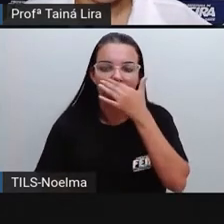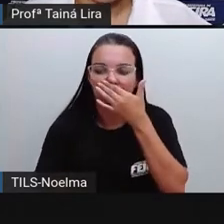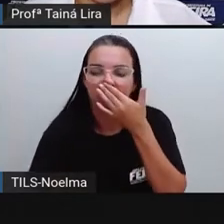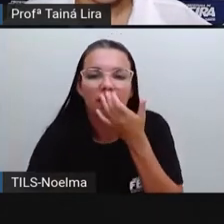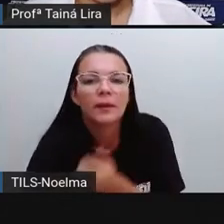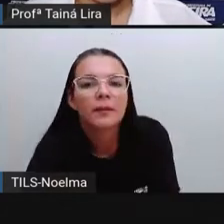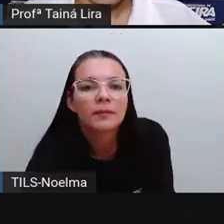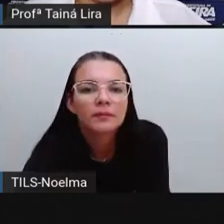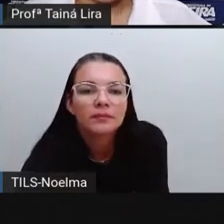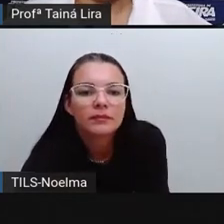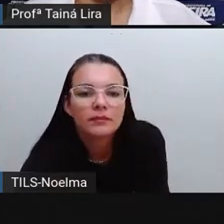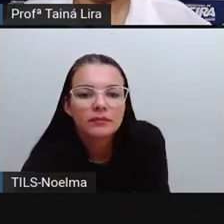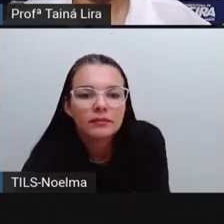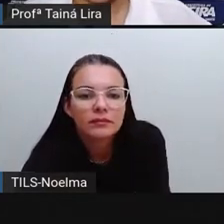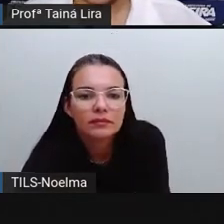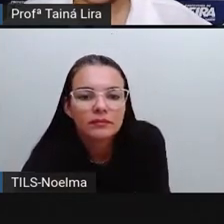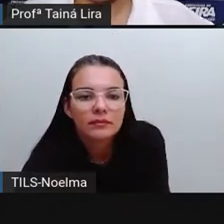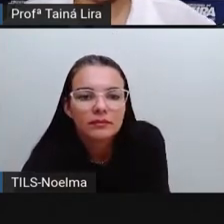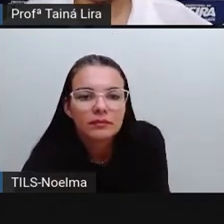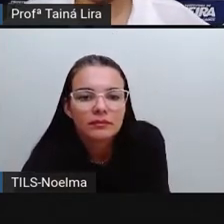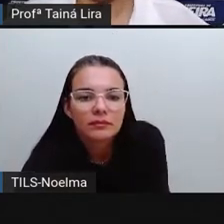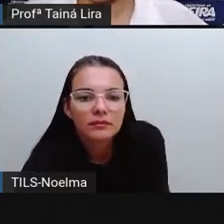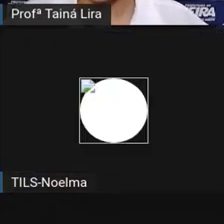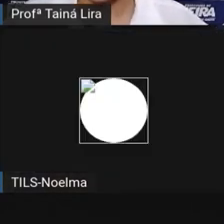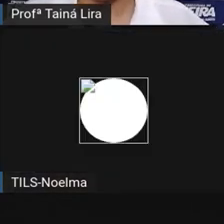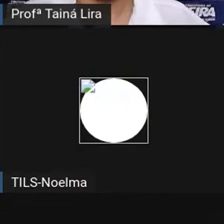A cutia gritava: "Viva!